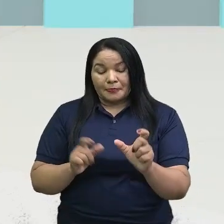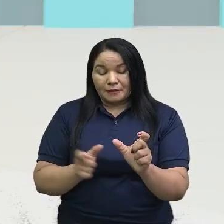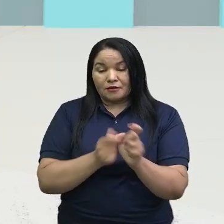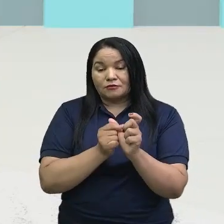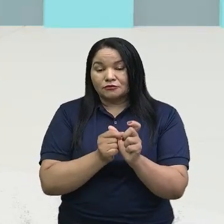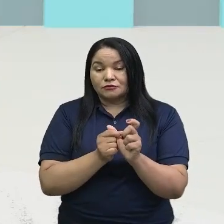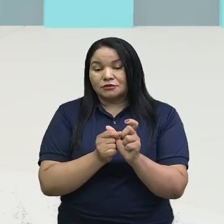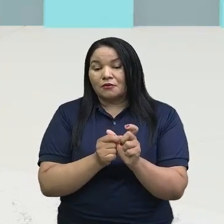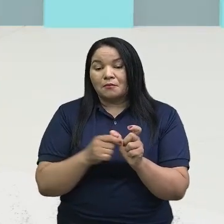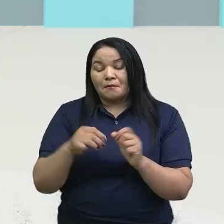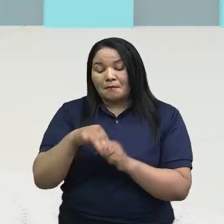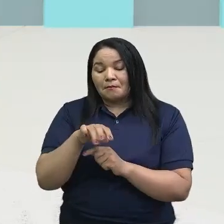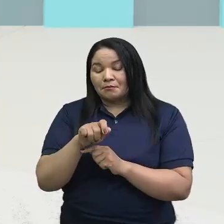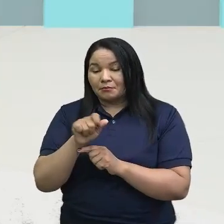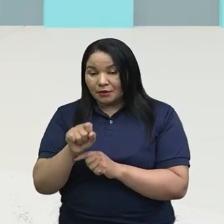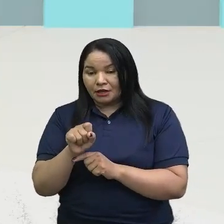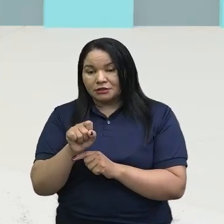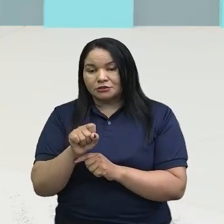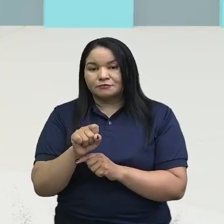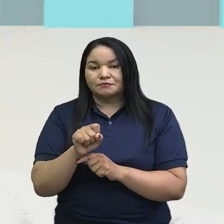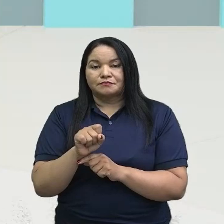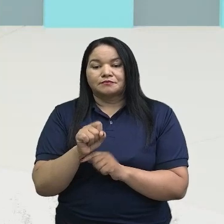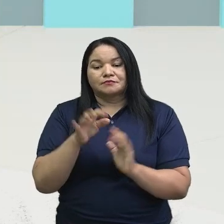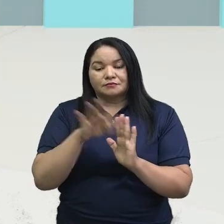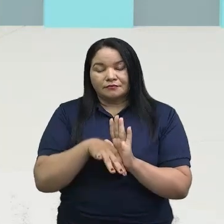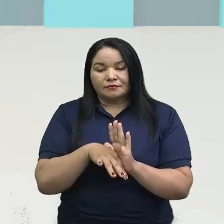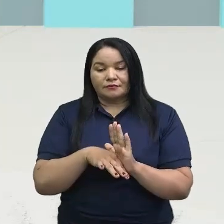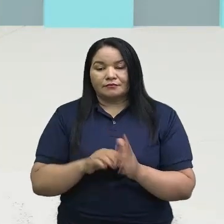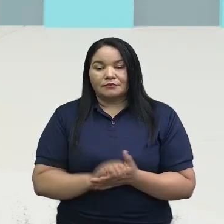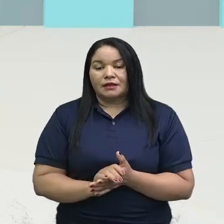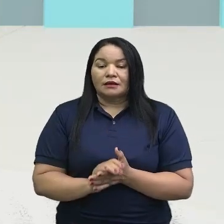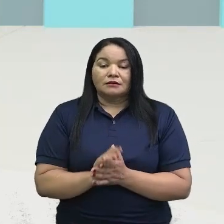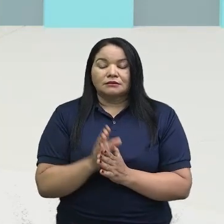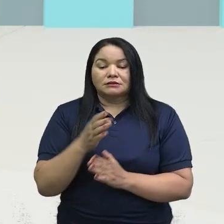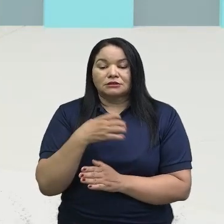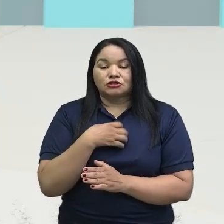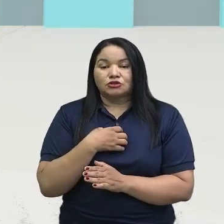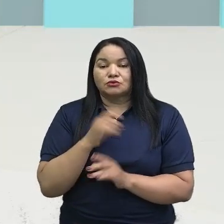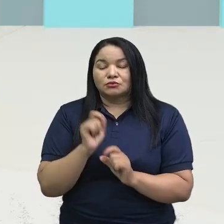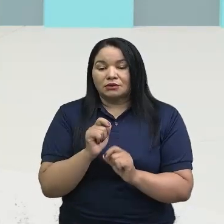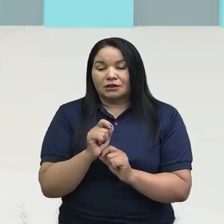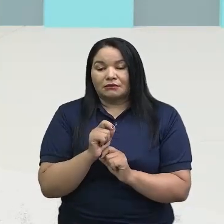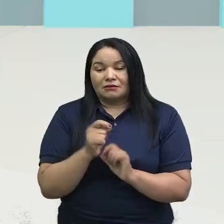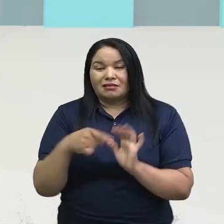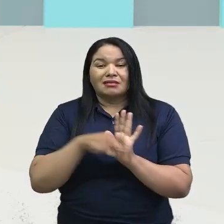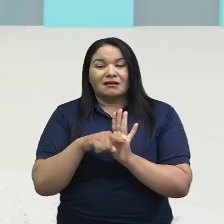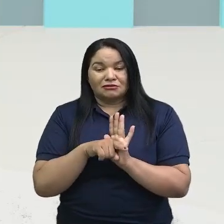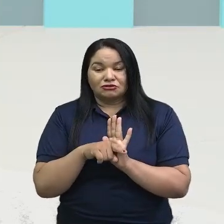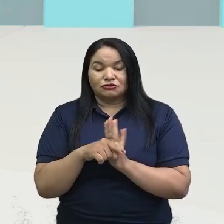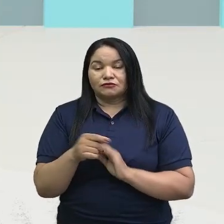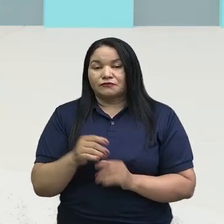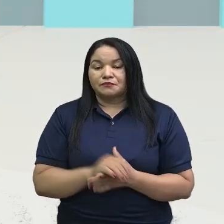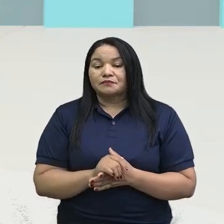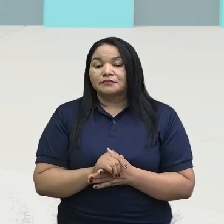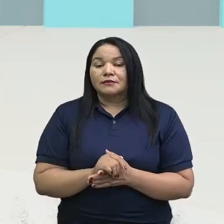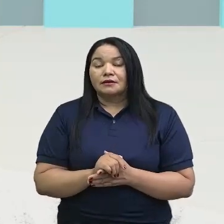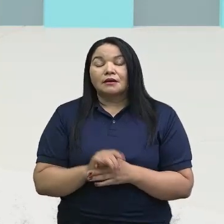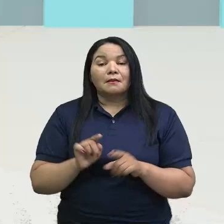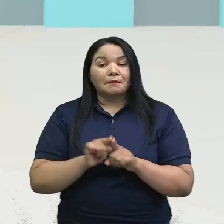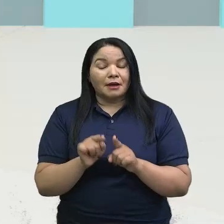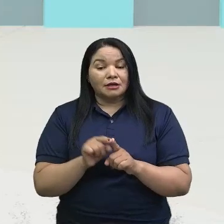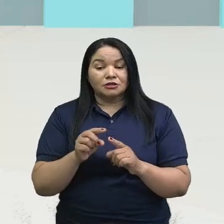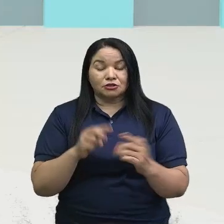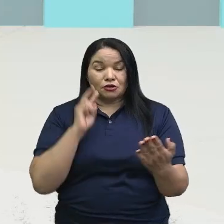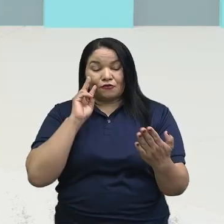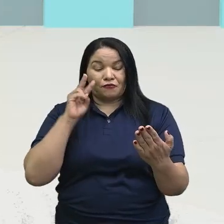aí, nesse texto. Então, como ela tem sentido negativo, ela continua se vendo de